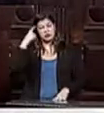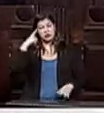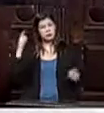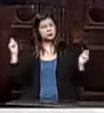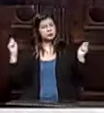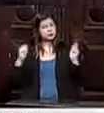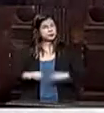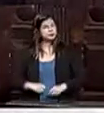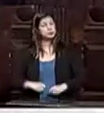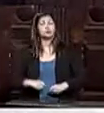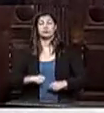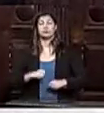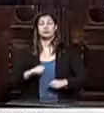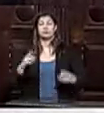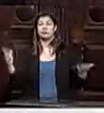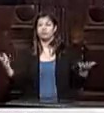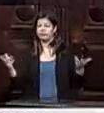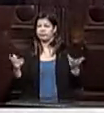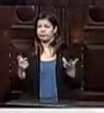de articular